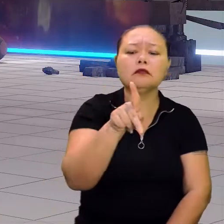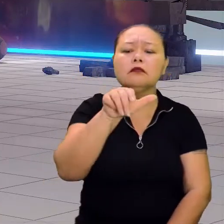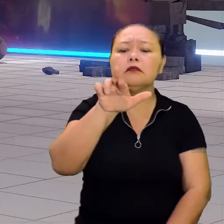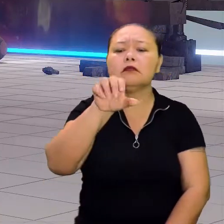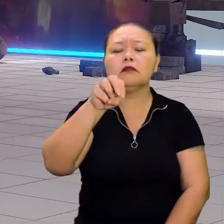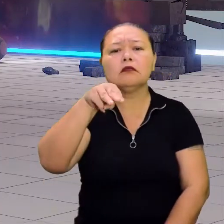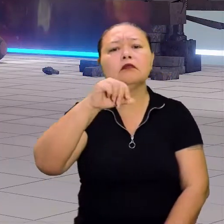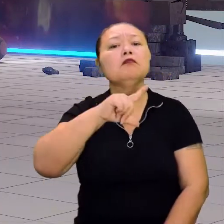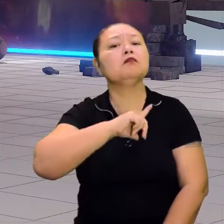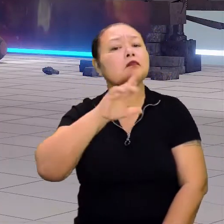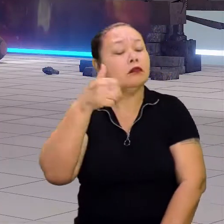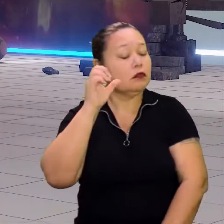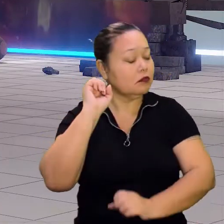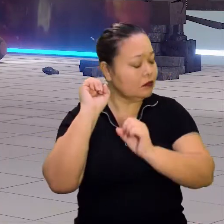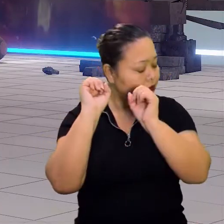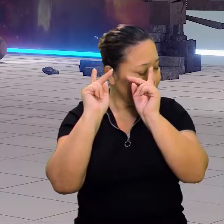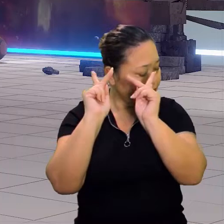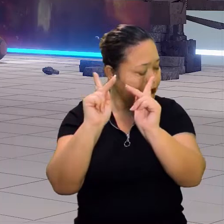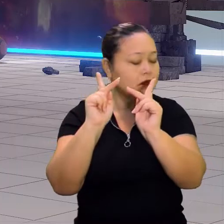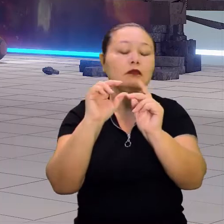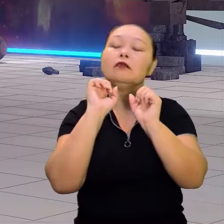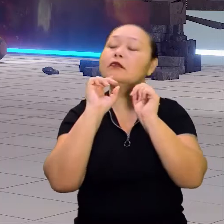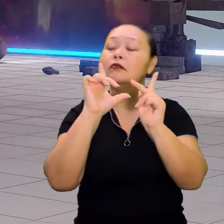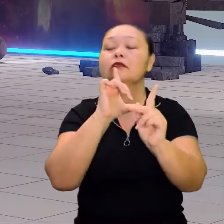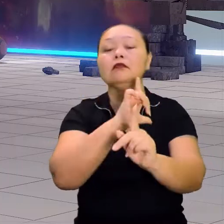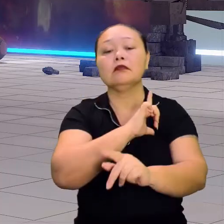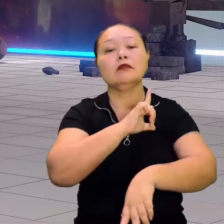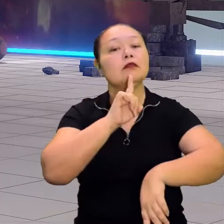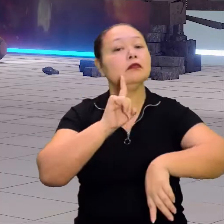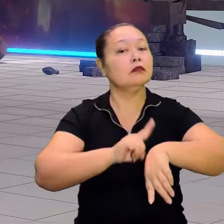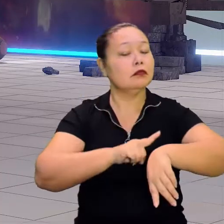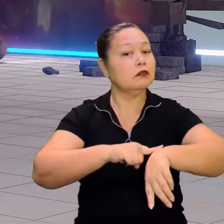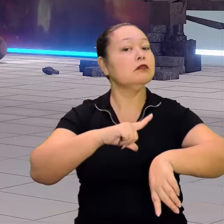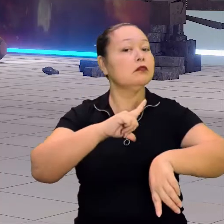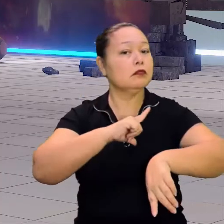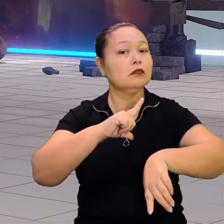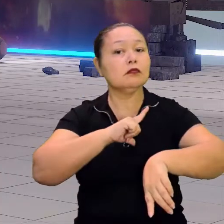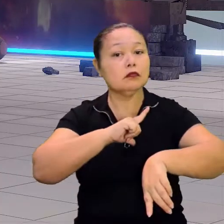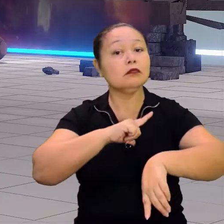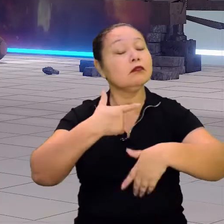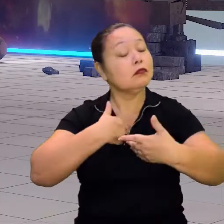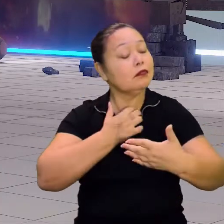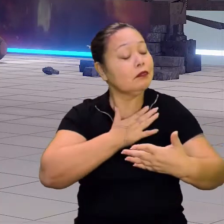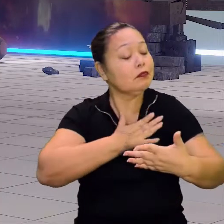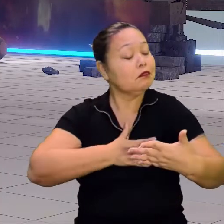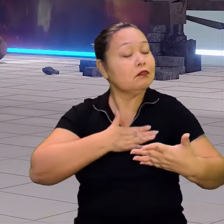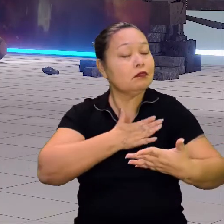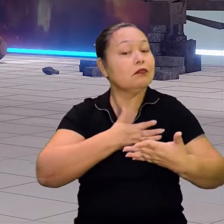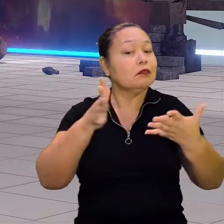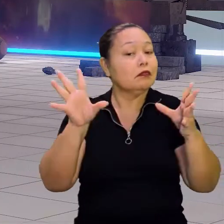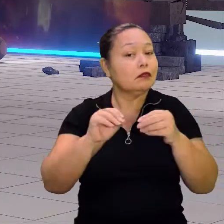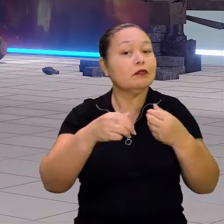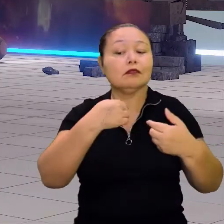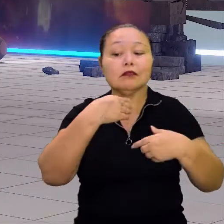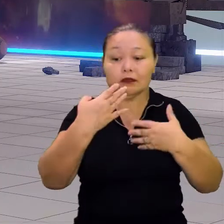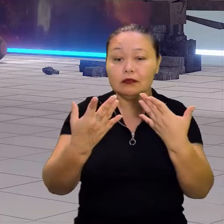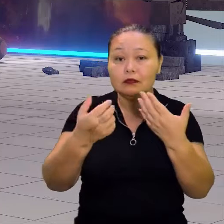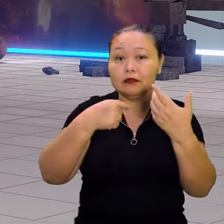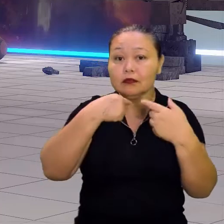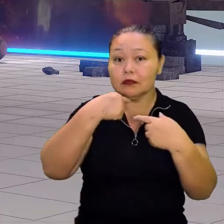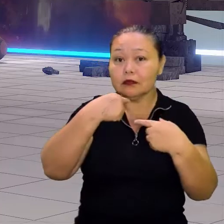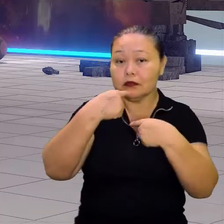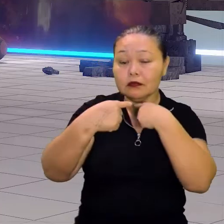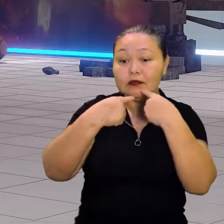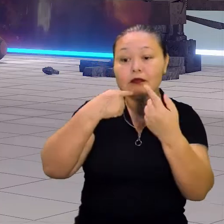assim. Ok, teremos todo o tempo e um prazer de tirar essas dúvidas, tá bom? A nossa parceira aqui,